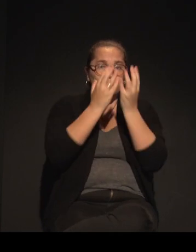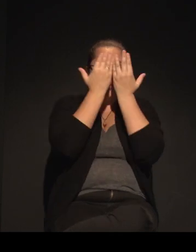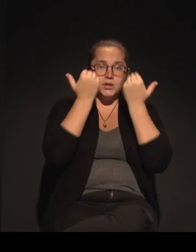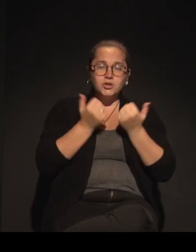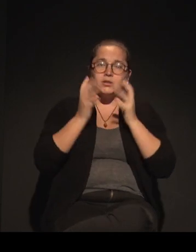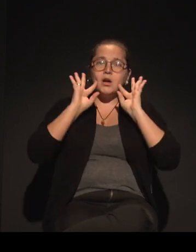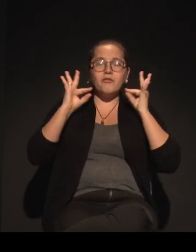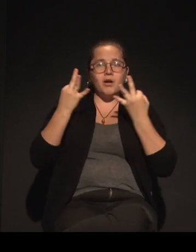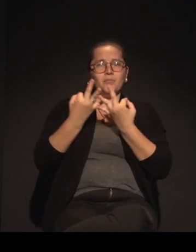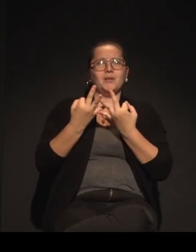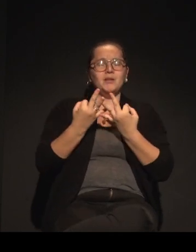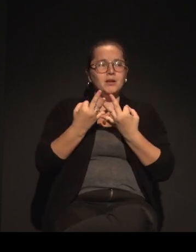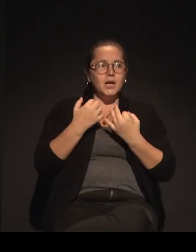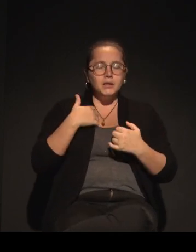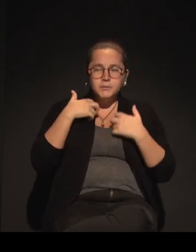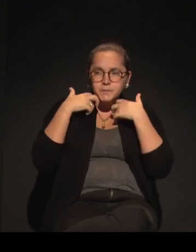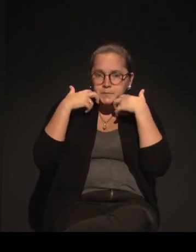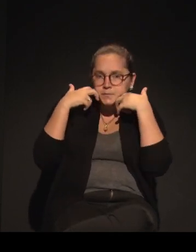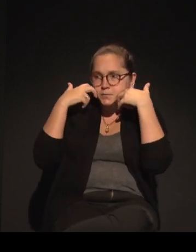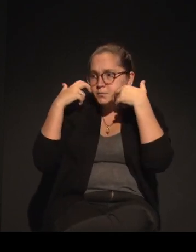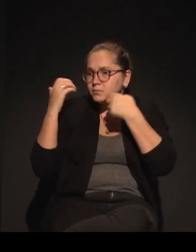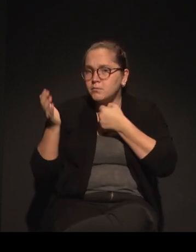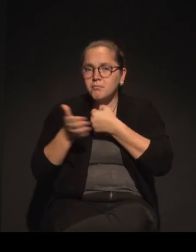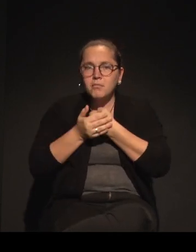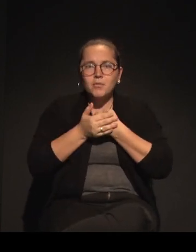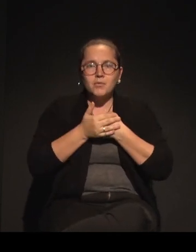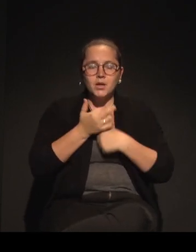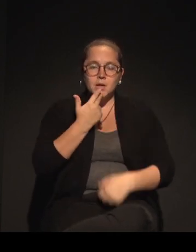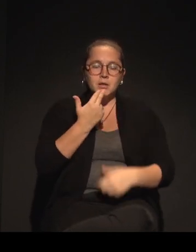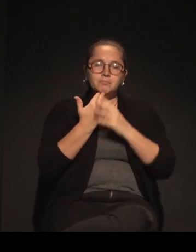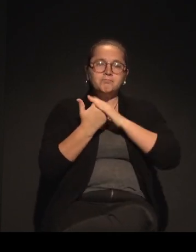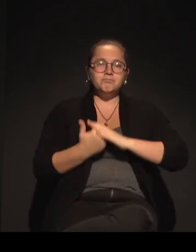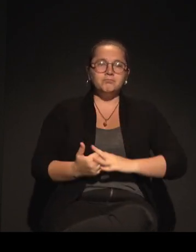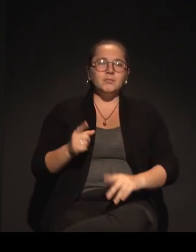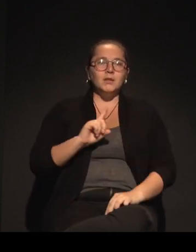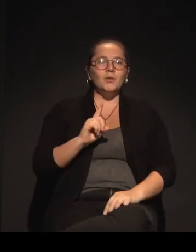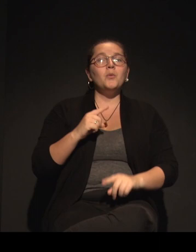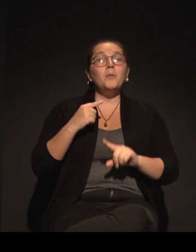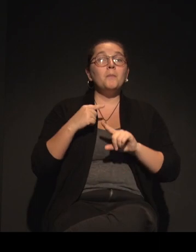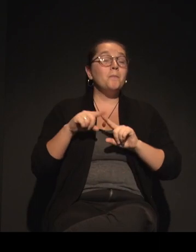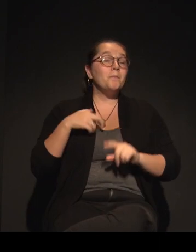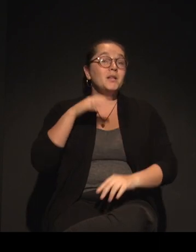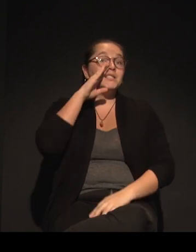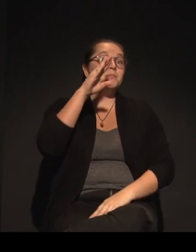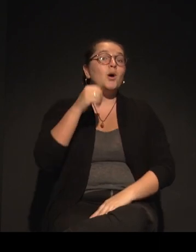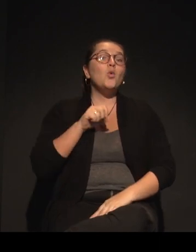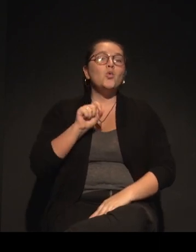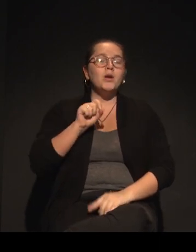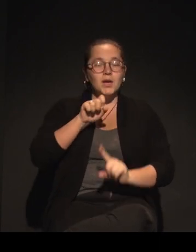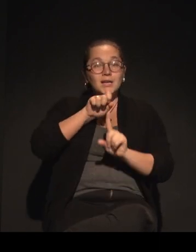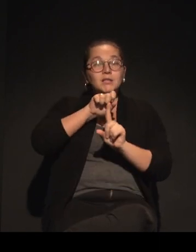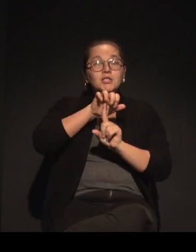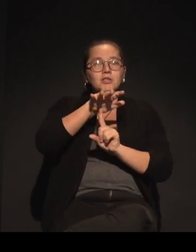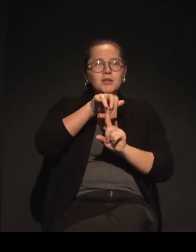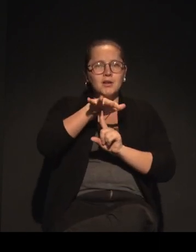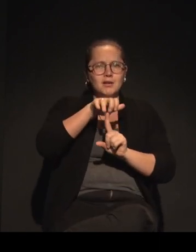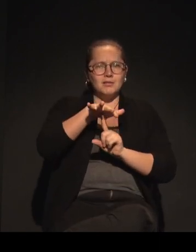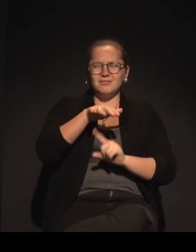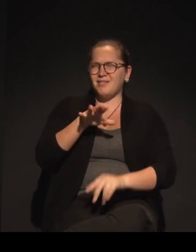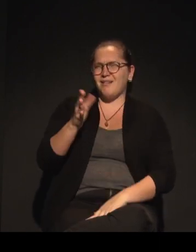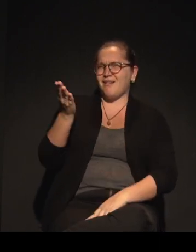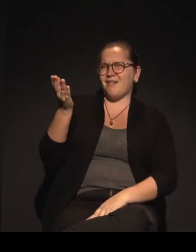vergonha de falar própria língua justamente quando se trata da gíria jires fugiria